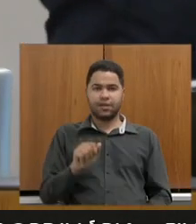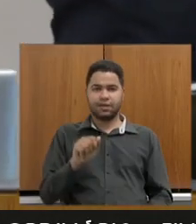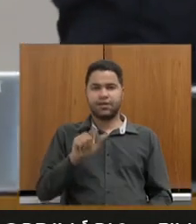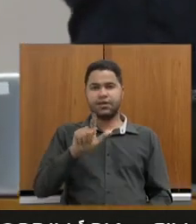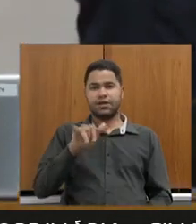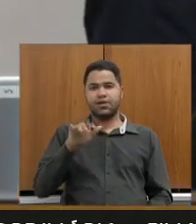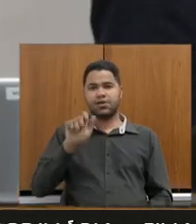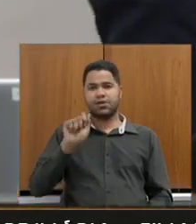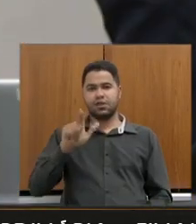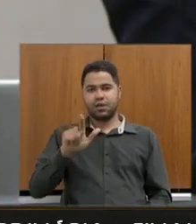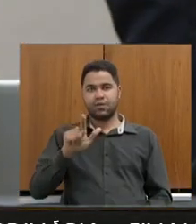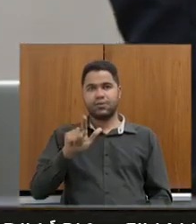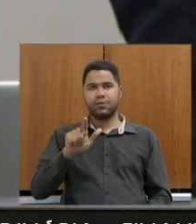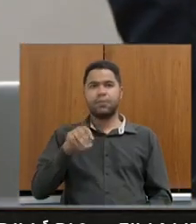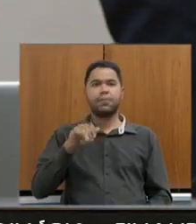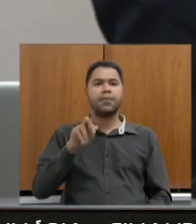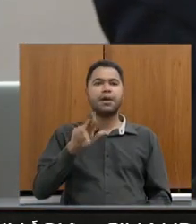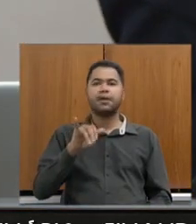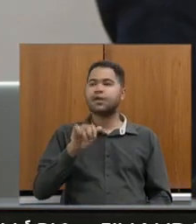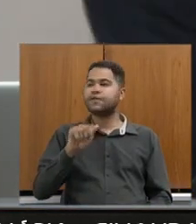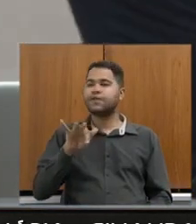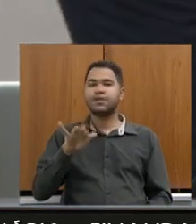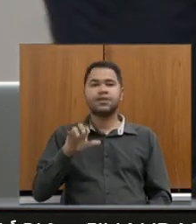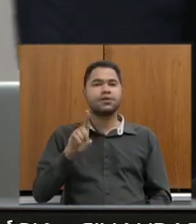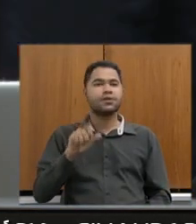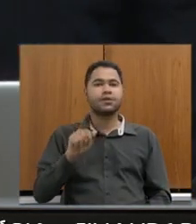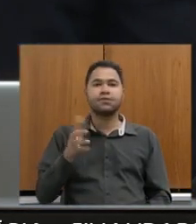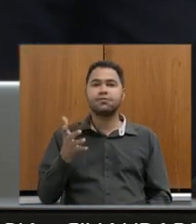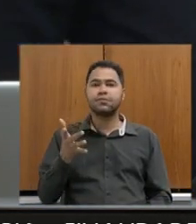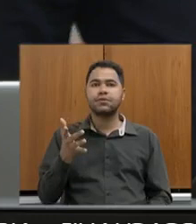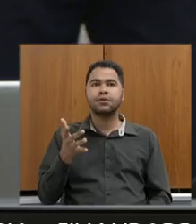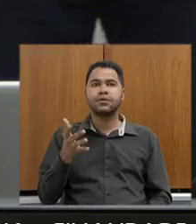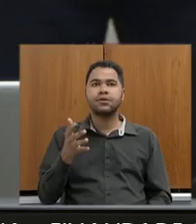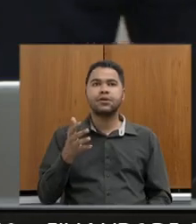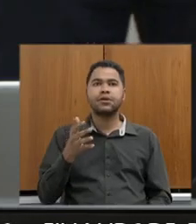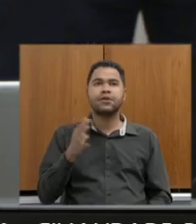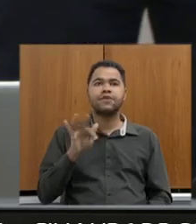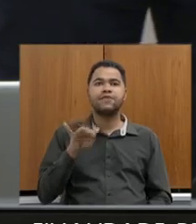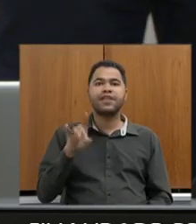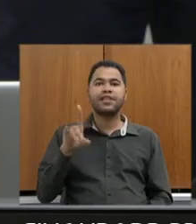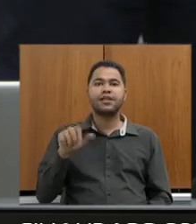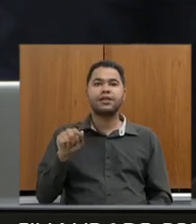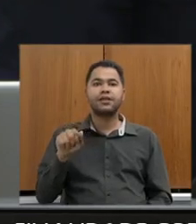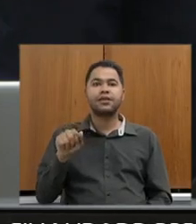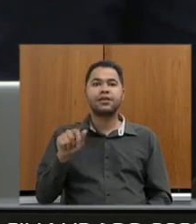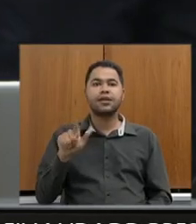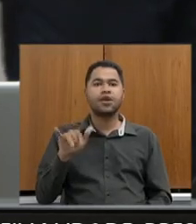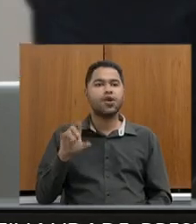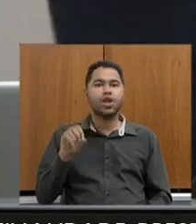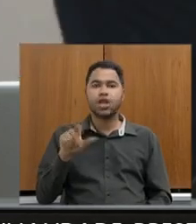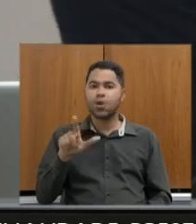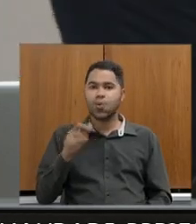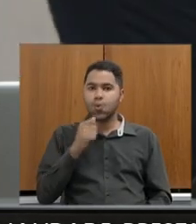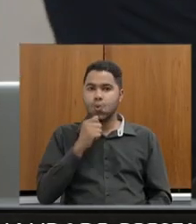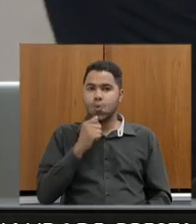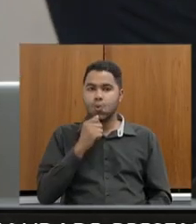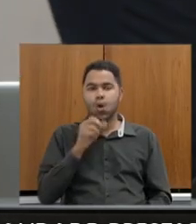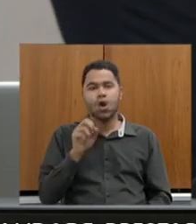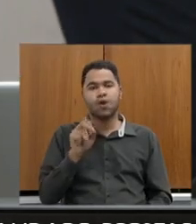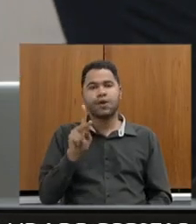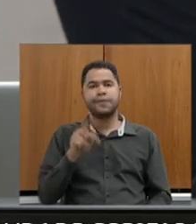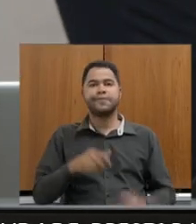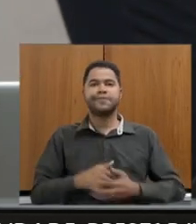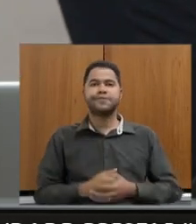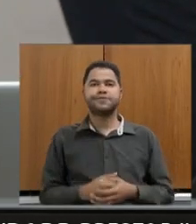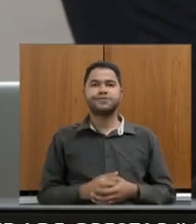Santos Maria Fernanda Oi Fernanda Leonel ainda não ok